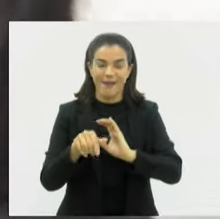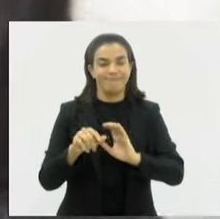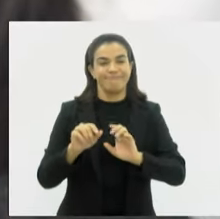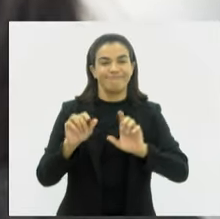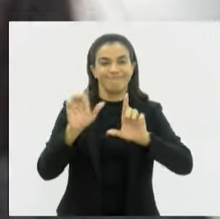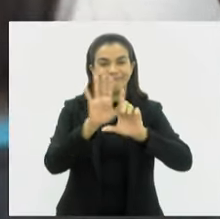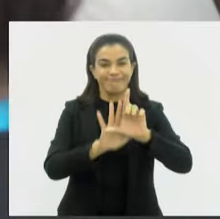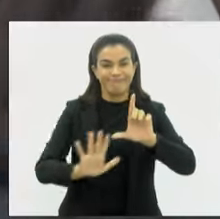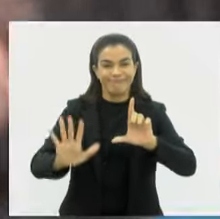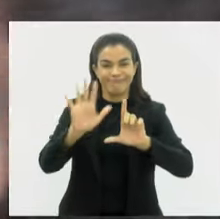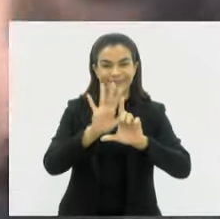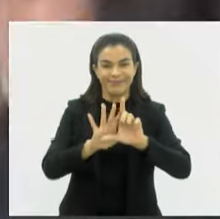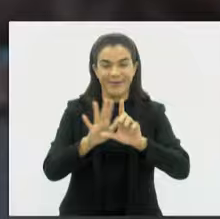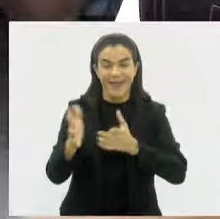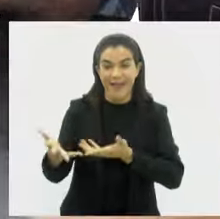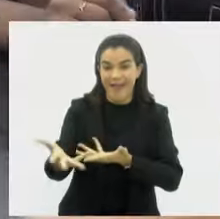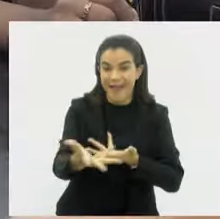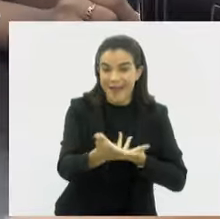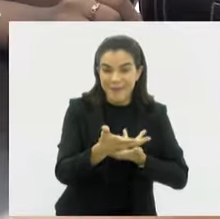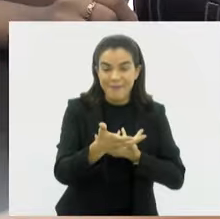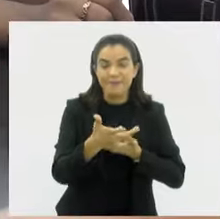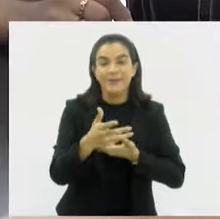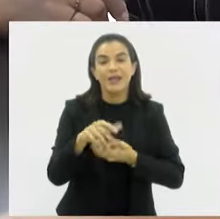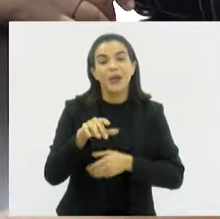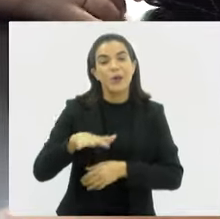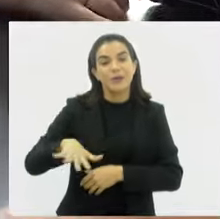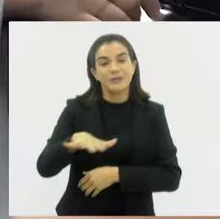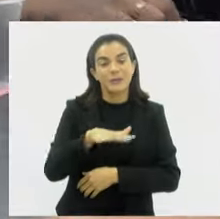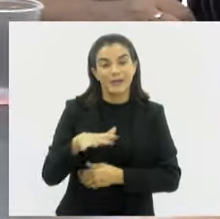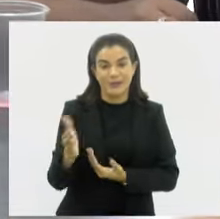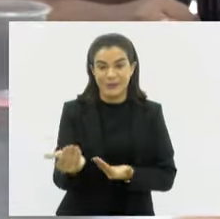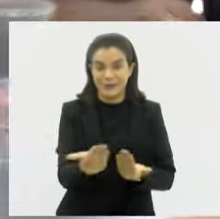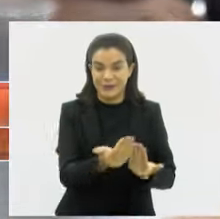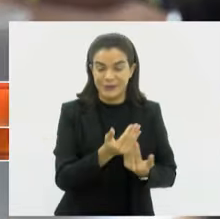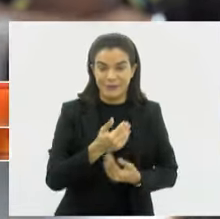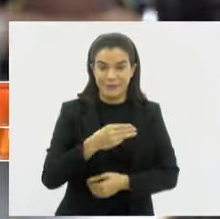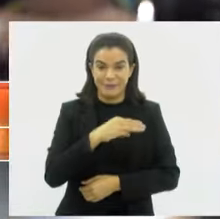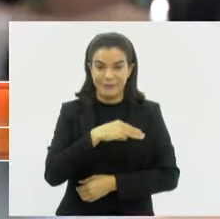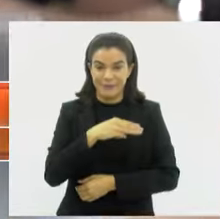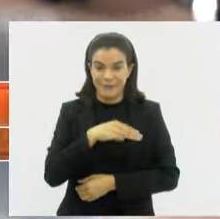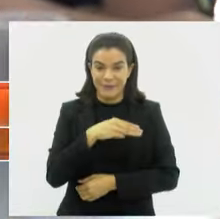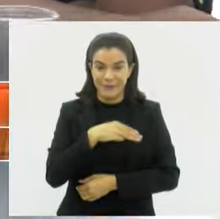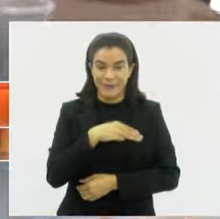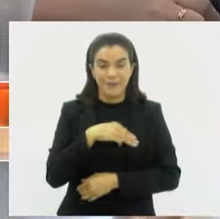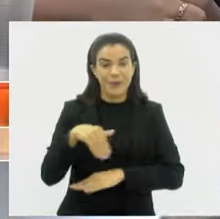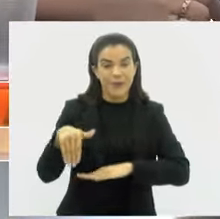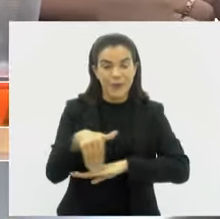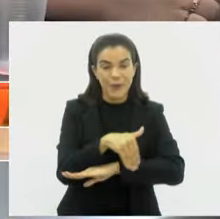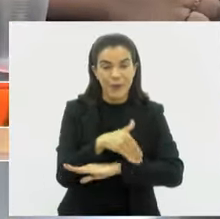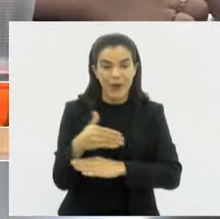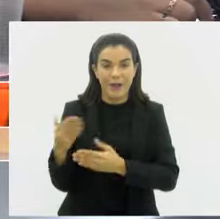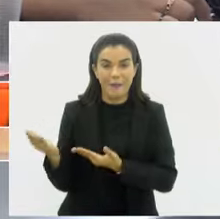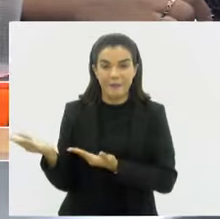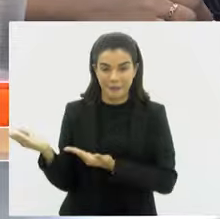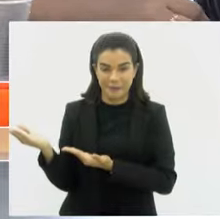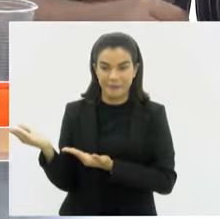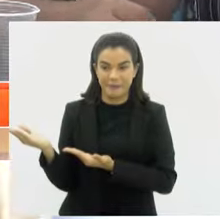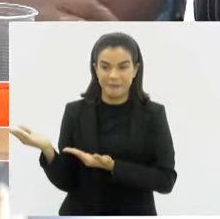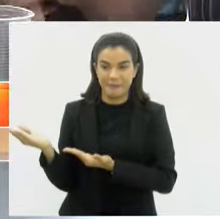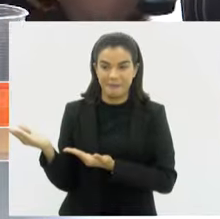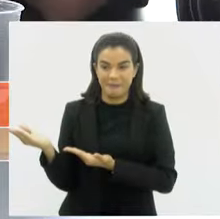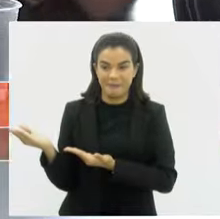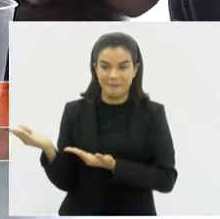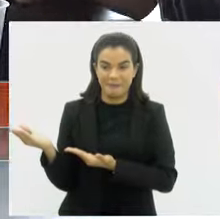bastante descontraído e acolhedor. O Espaço da Juventude de Madureira fica na Avenida Edgar Romero 502, em frente ao